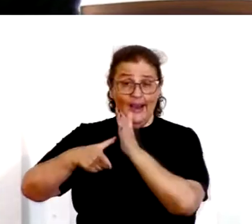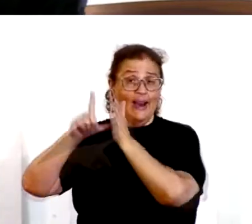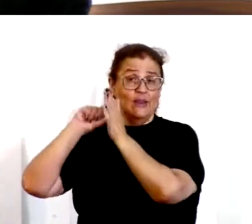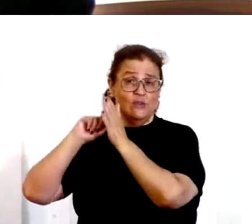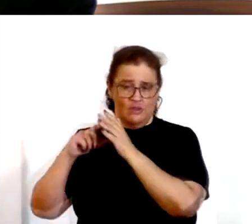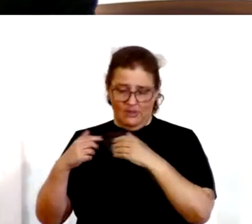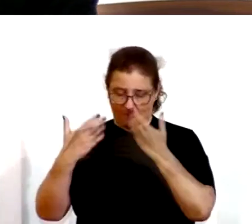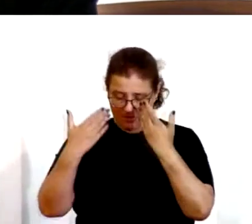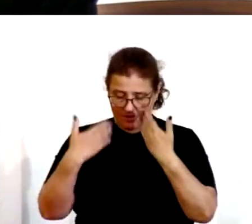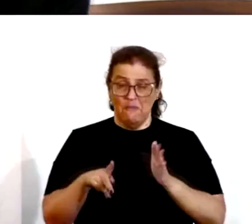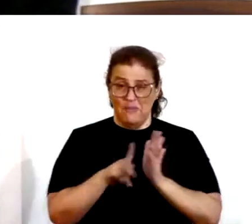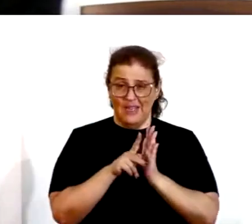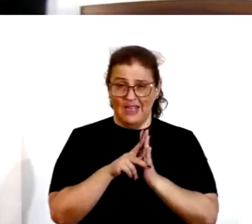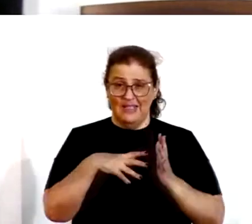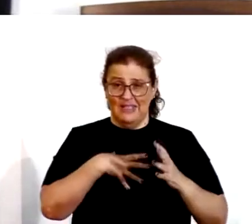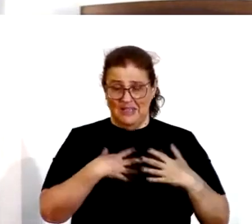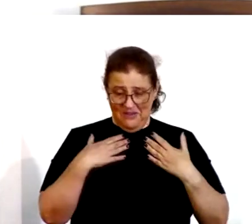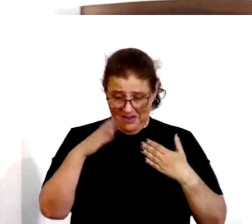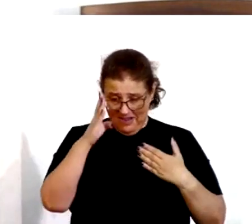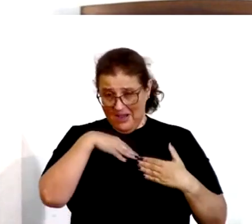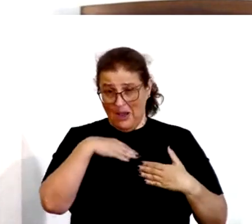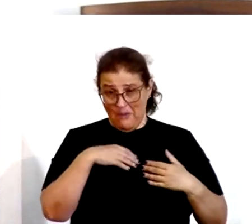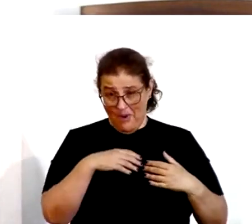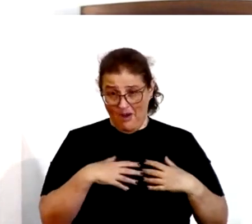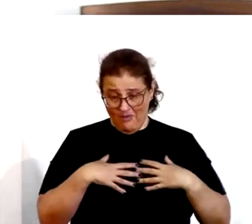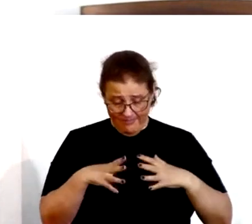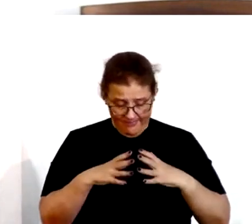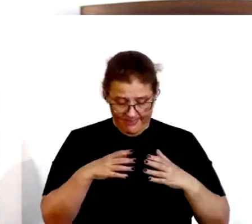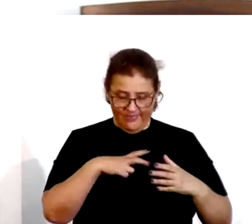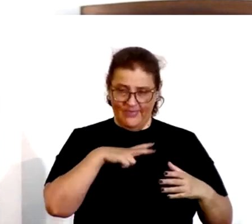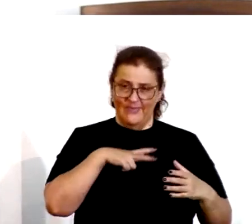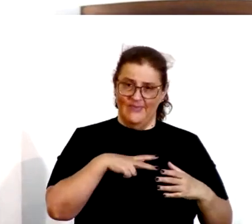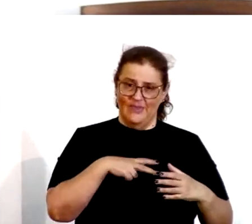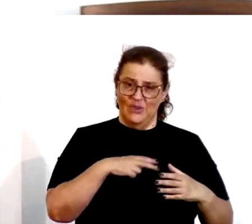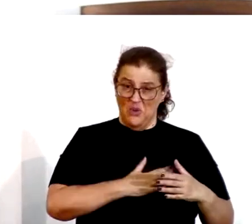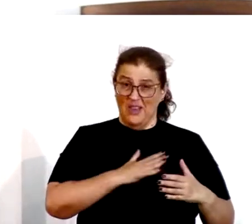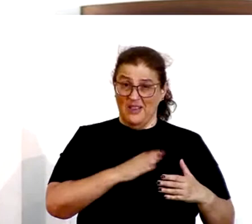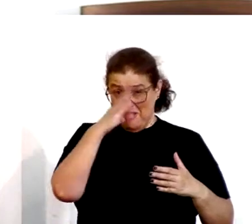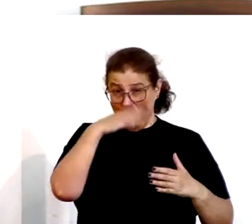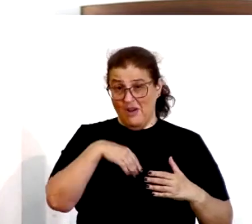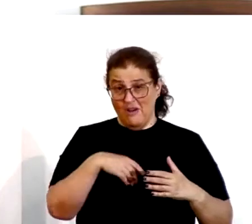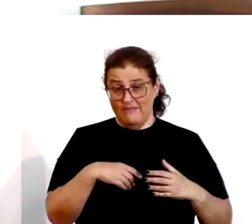as suas ações. Então, vocês precisam ser